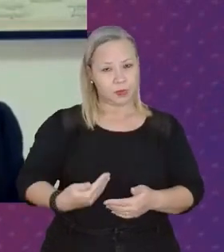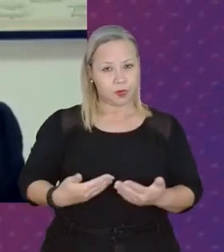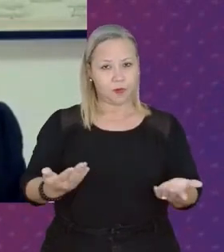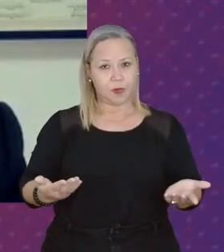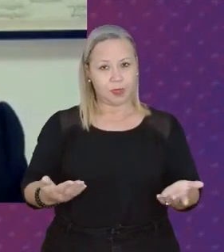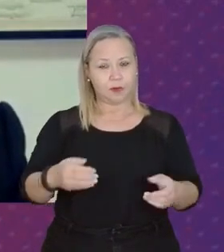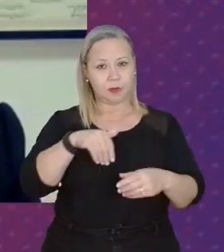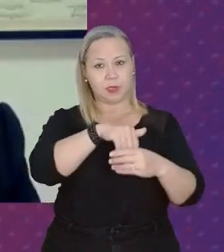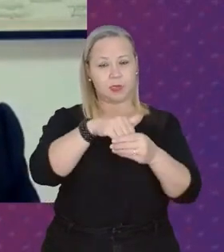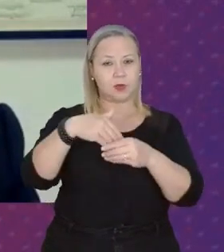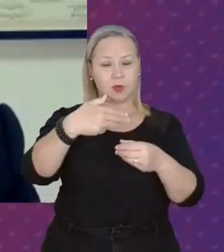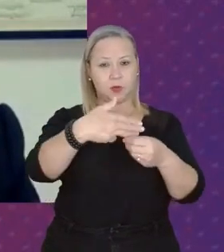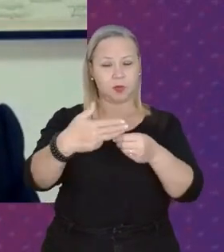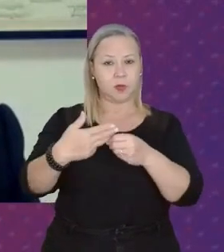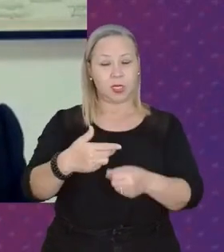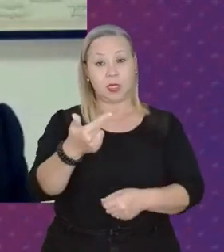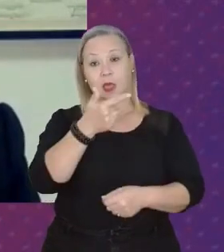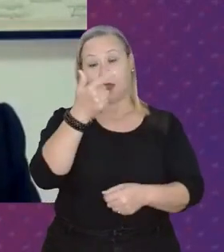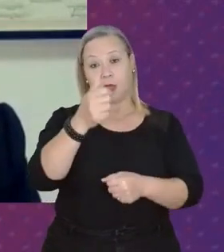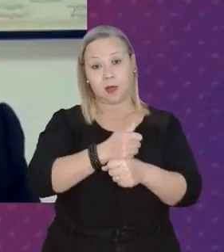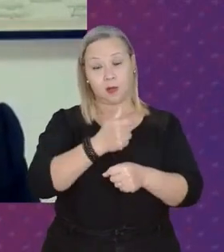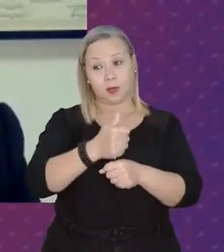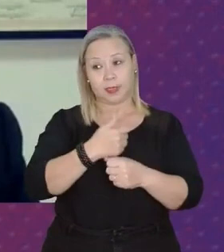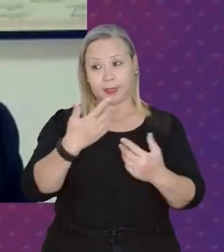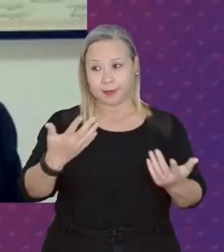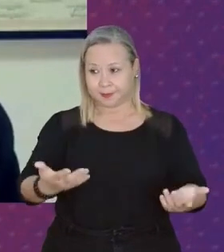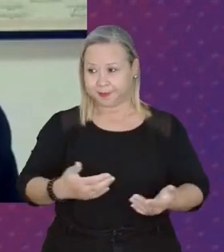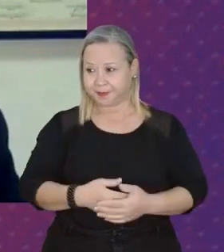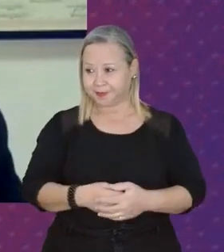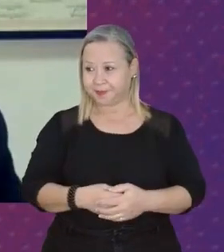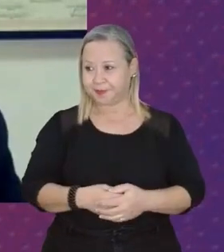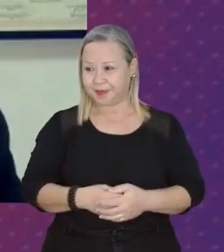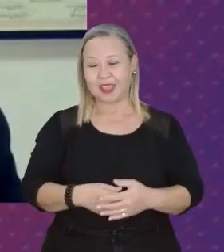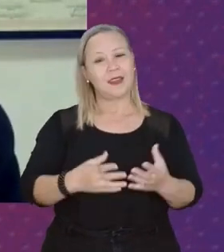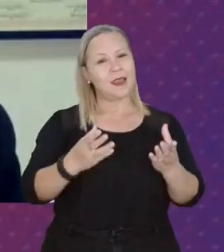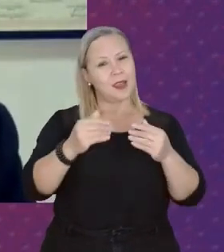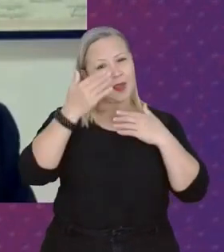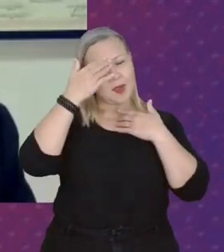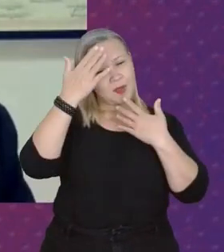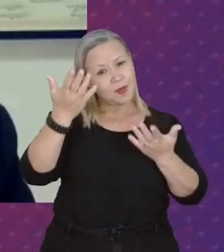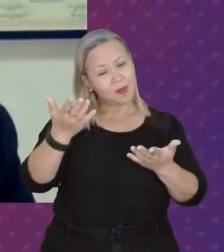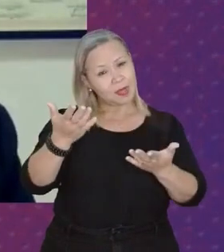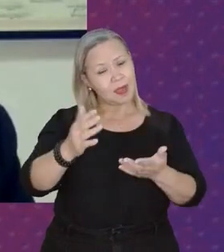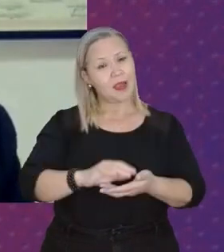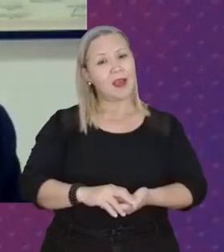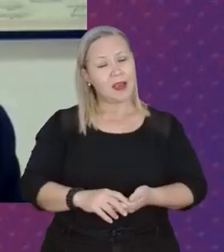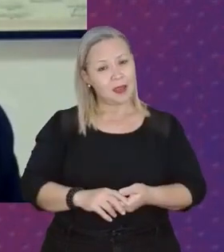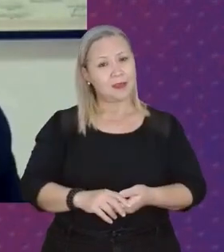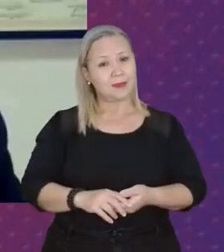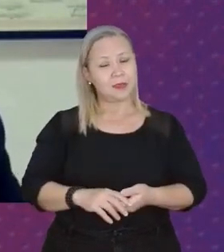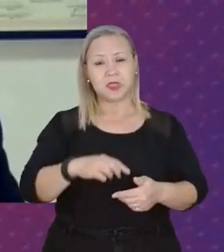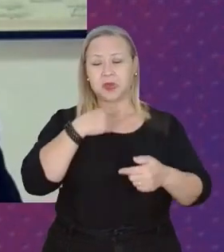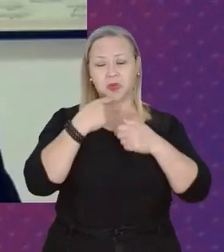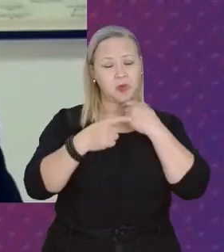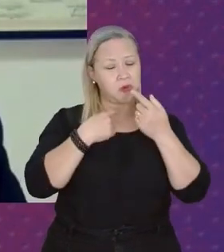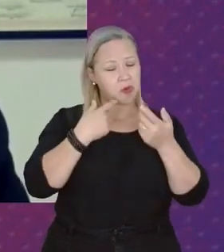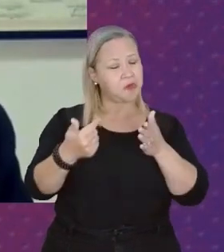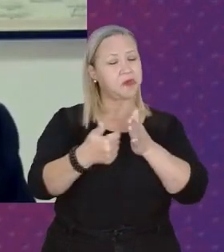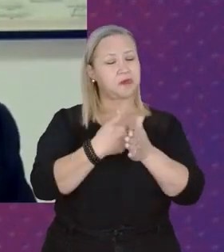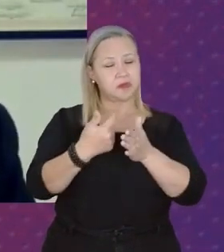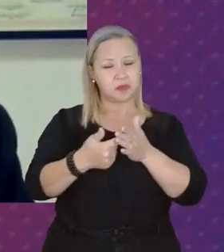anos. É isso, gente. Muito obrigada e fico aberta às dúvidas que vierem